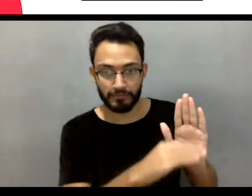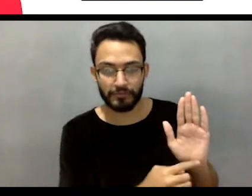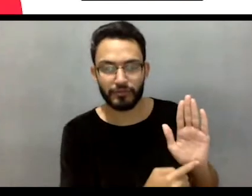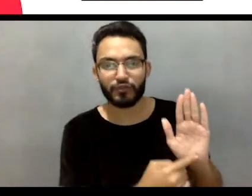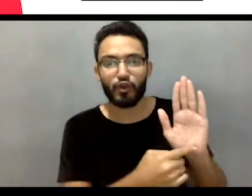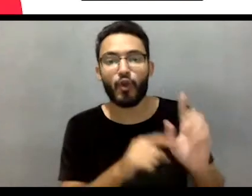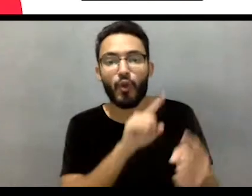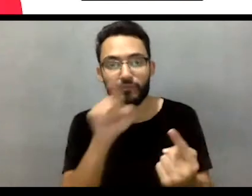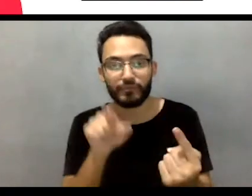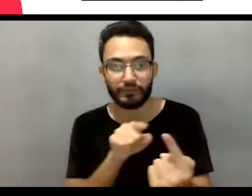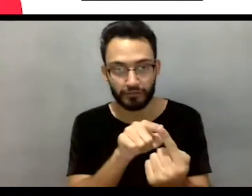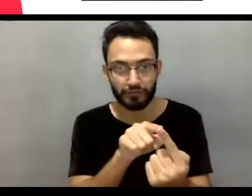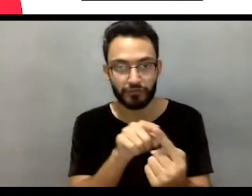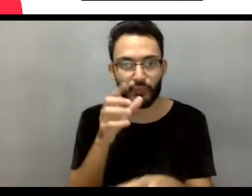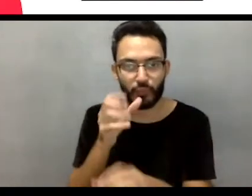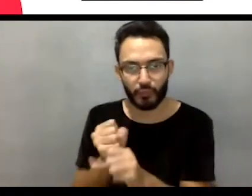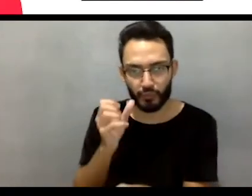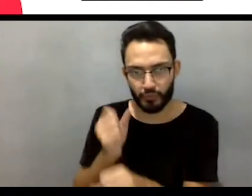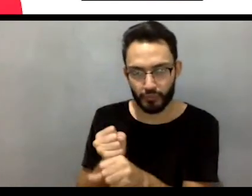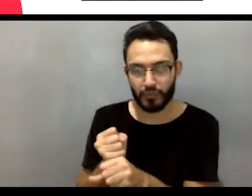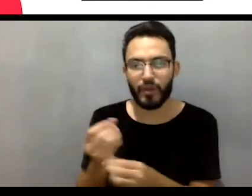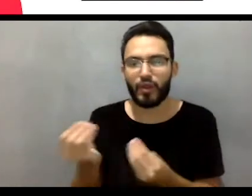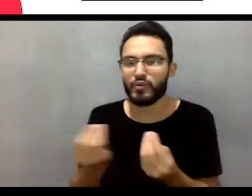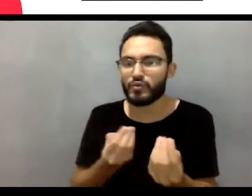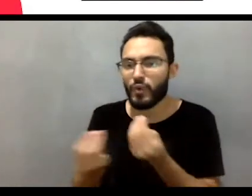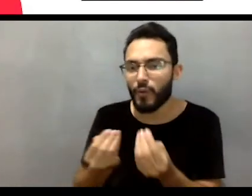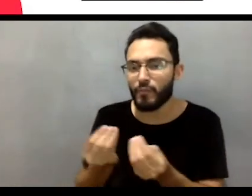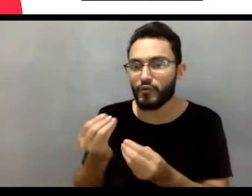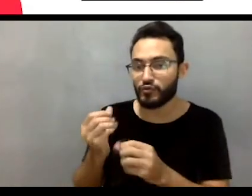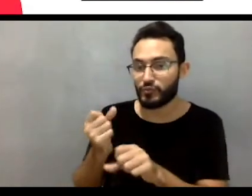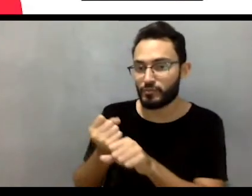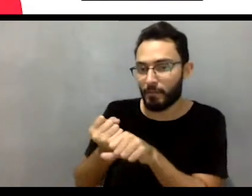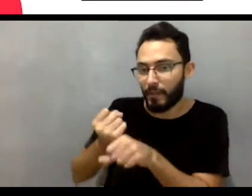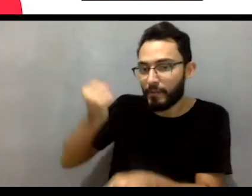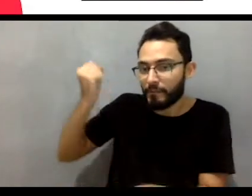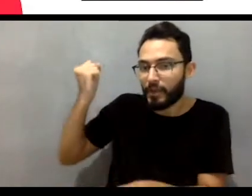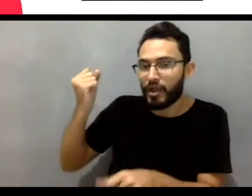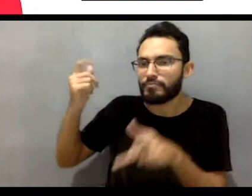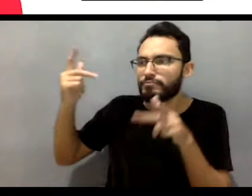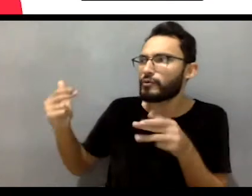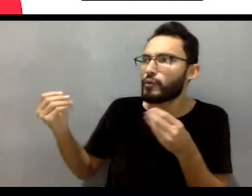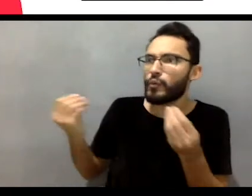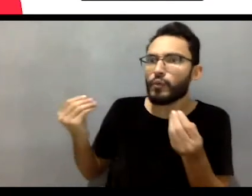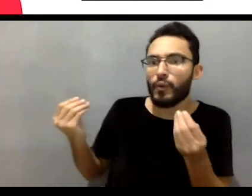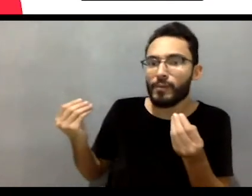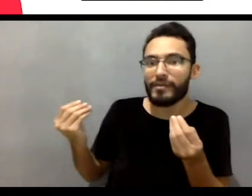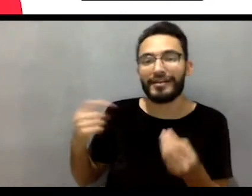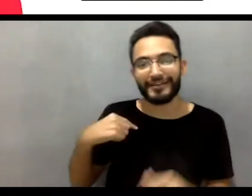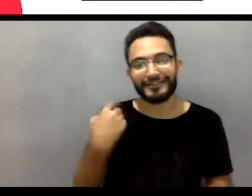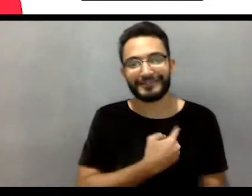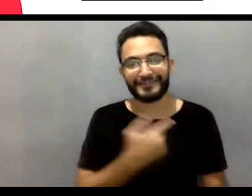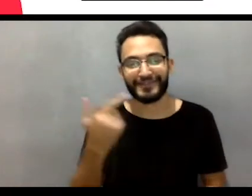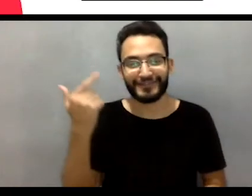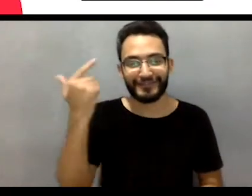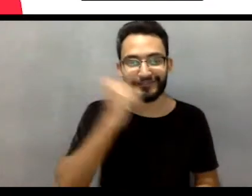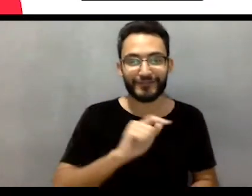para o objetivo, ou seja, como o sucesso se parece. Então, nisso, a gente consegue ter